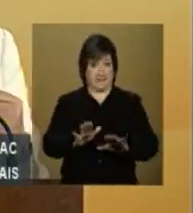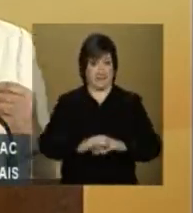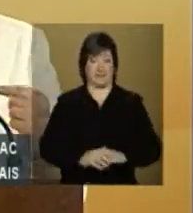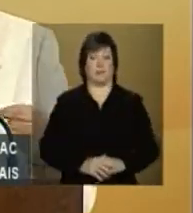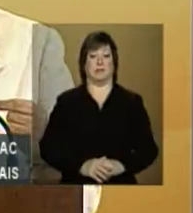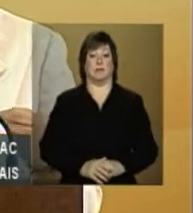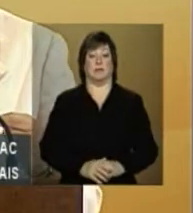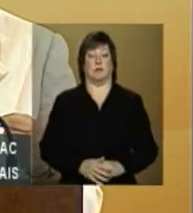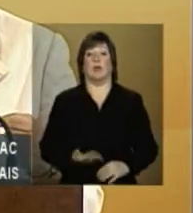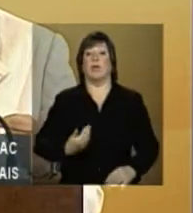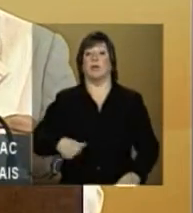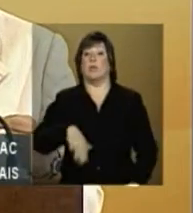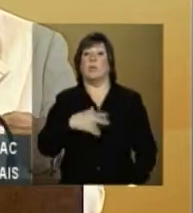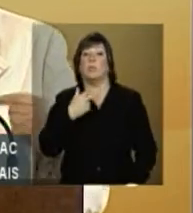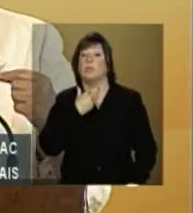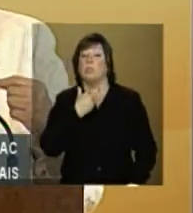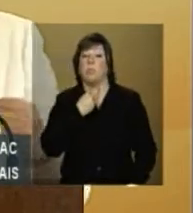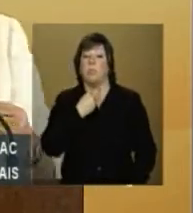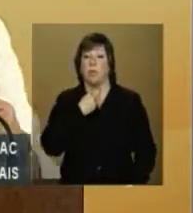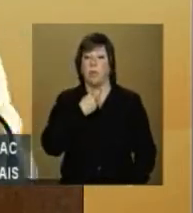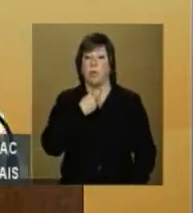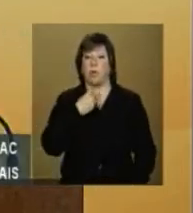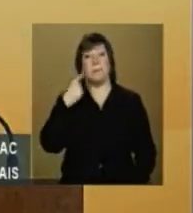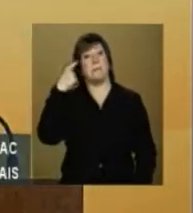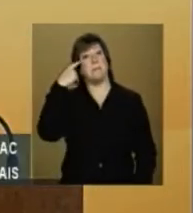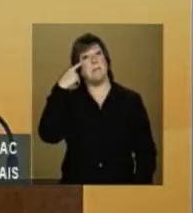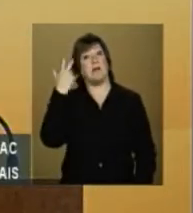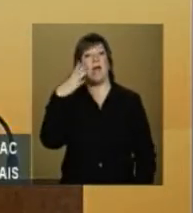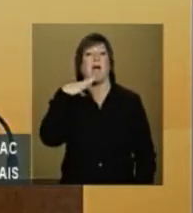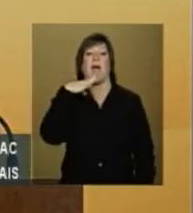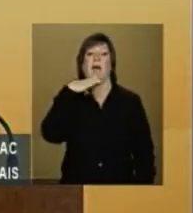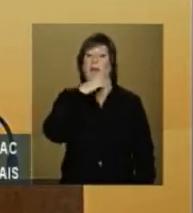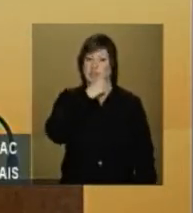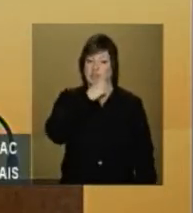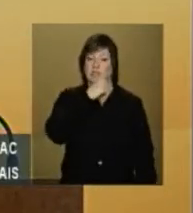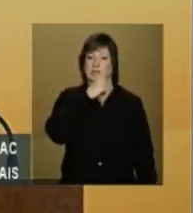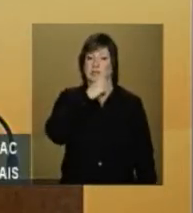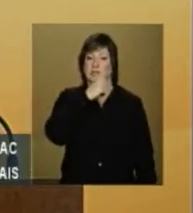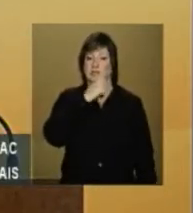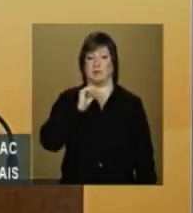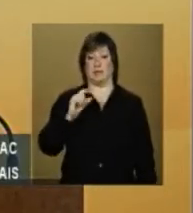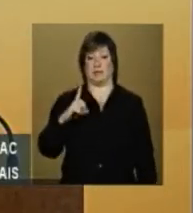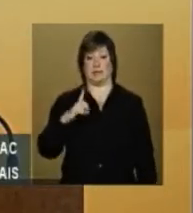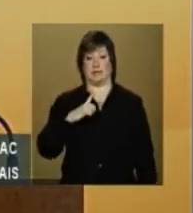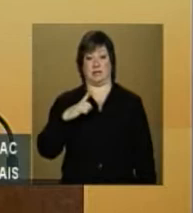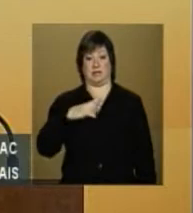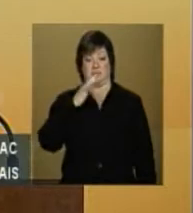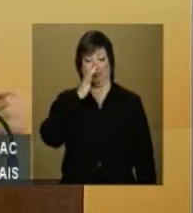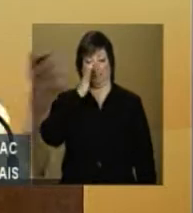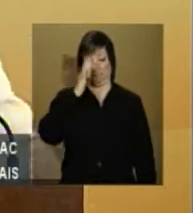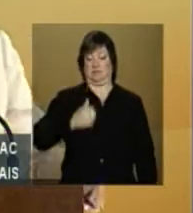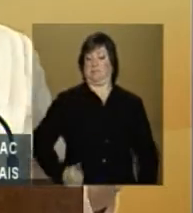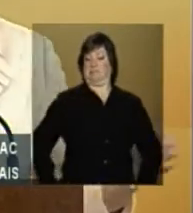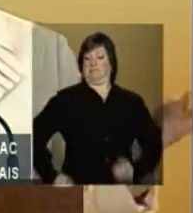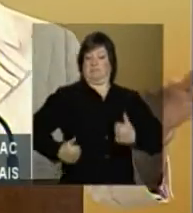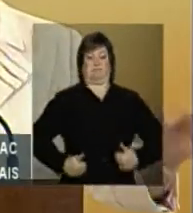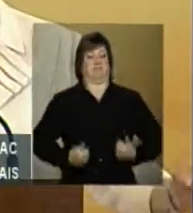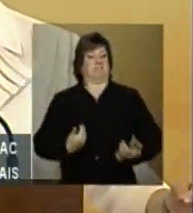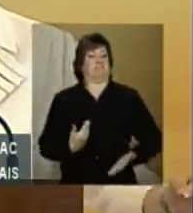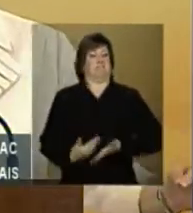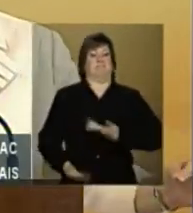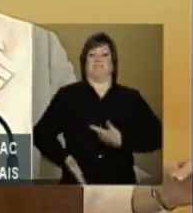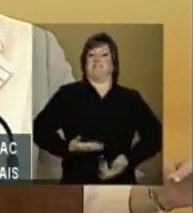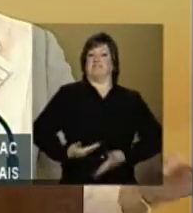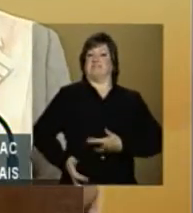nós não podemos achar que ter a soberba de achar que podemos brincar